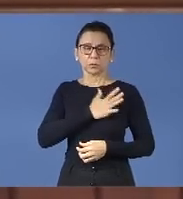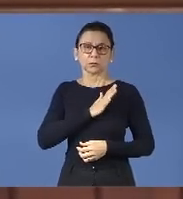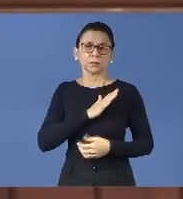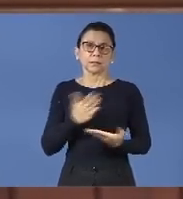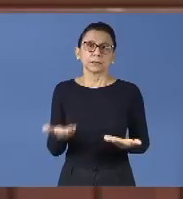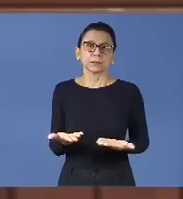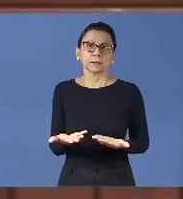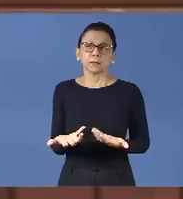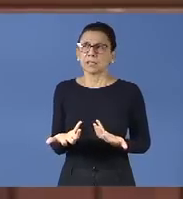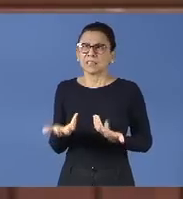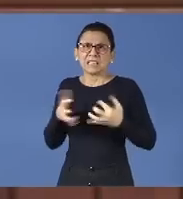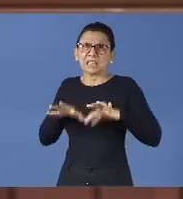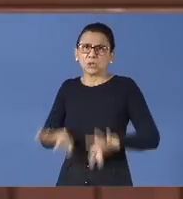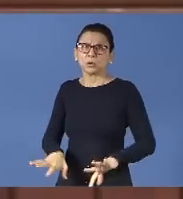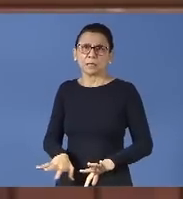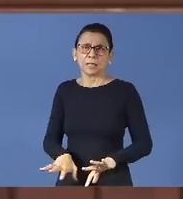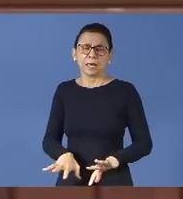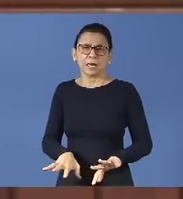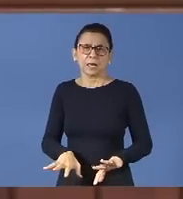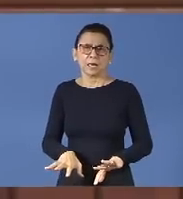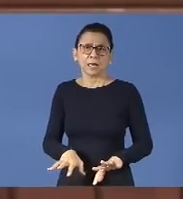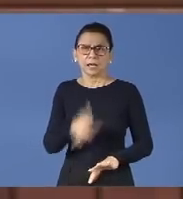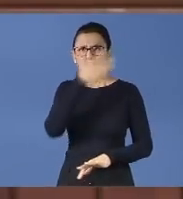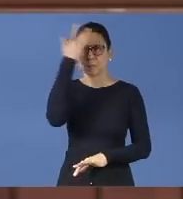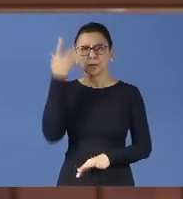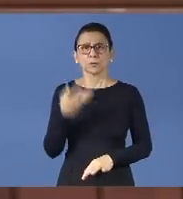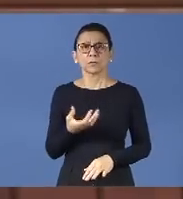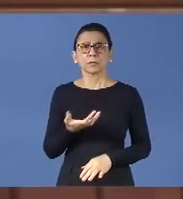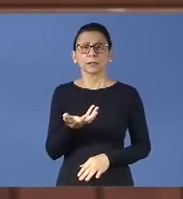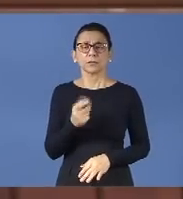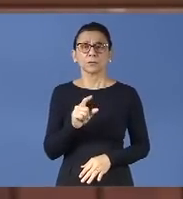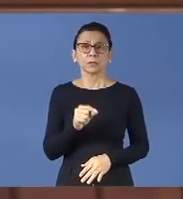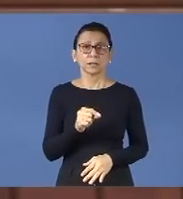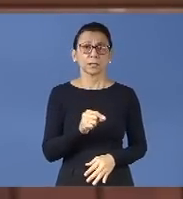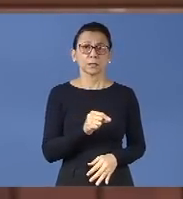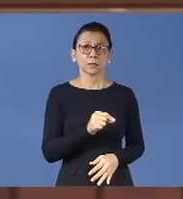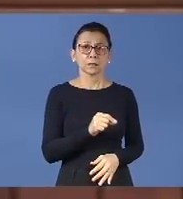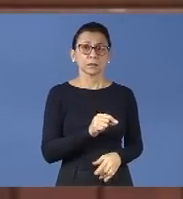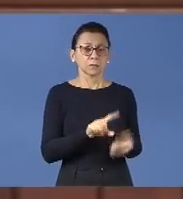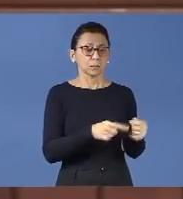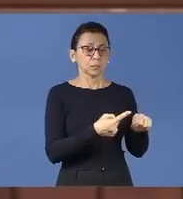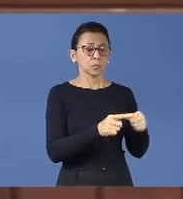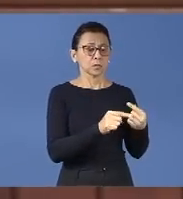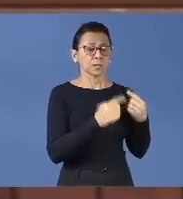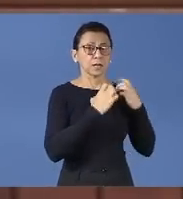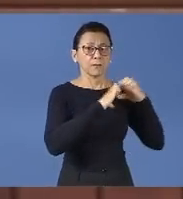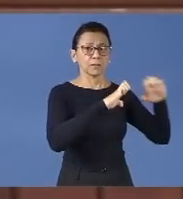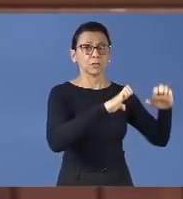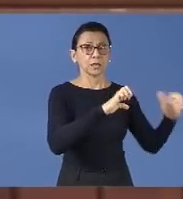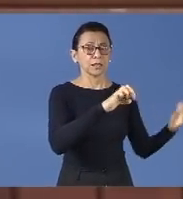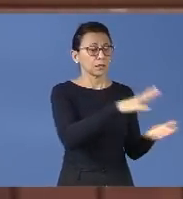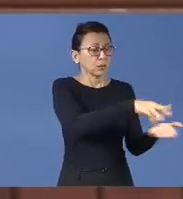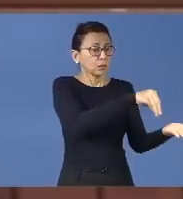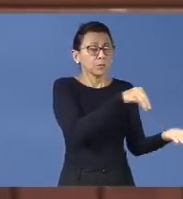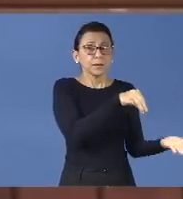lá cantou, já está fora, já está no mundo, e alguns já no mundo.